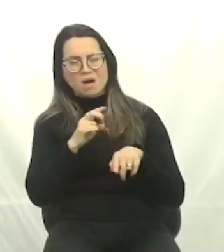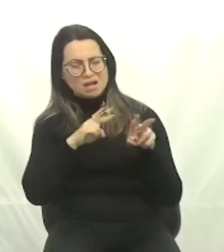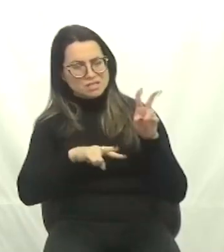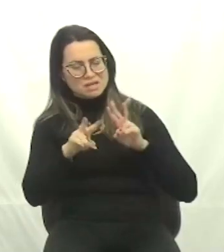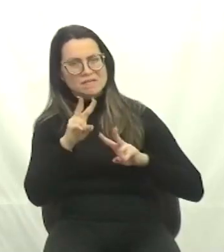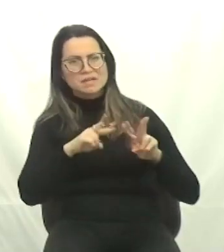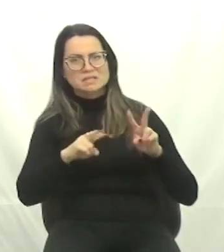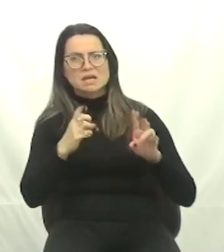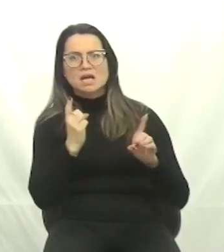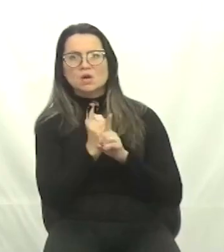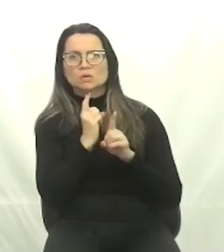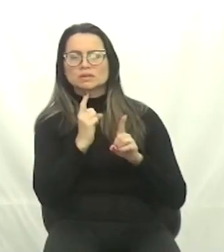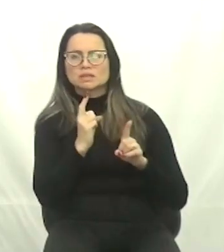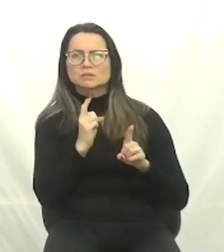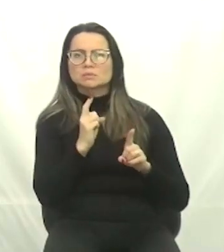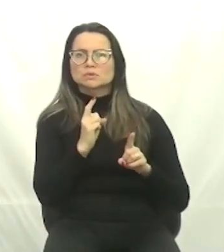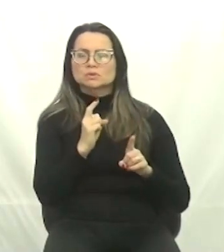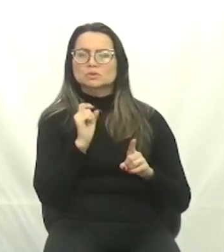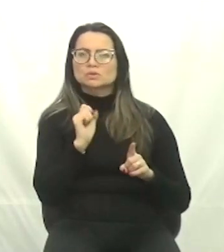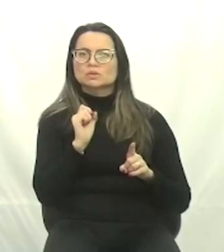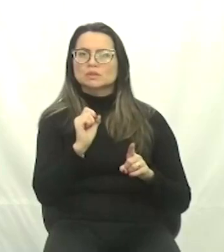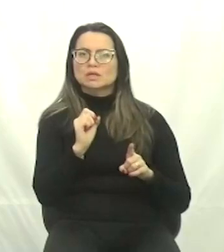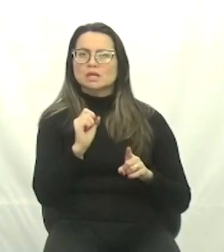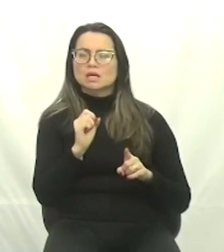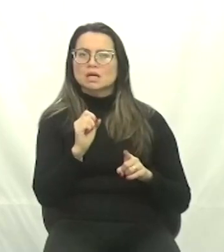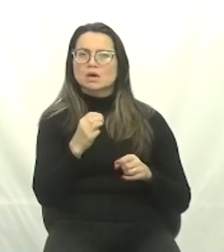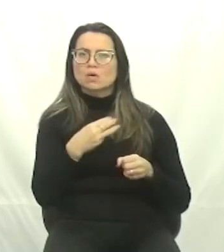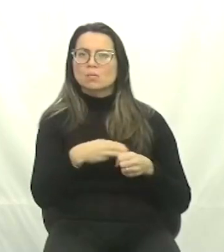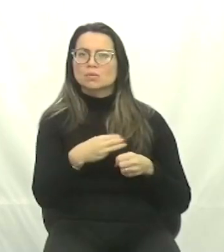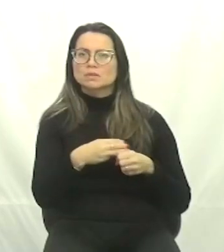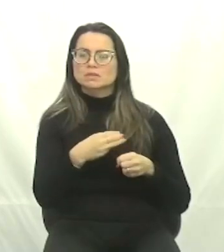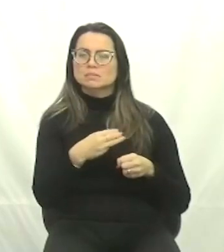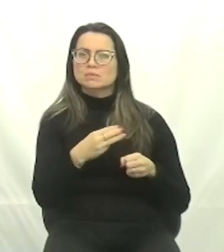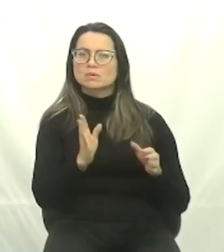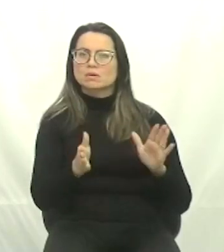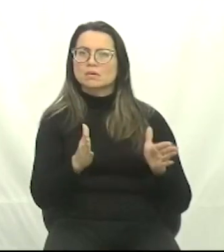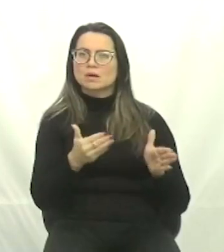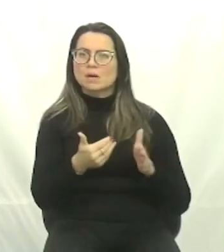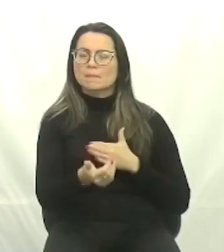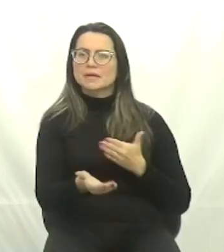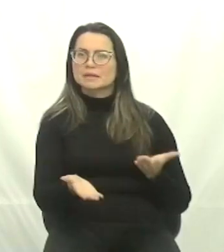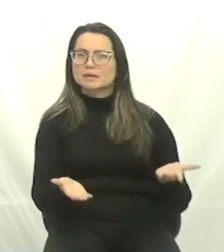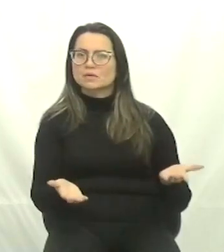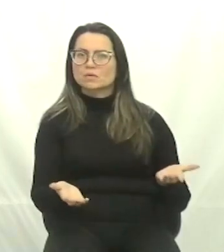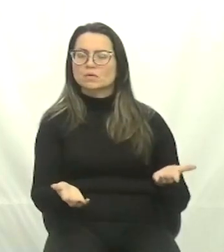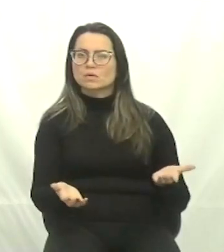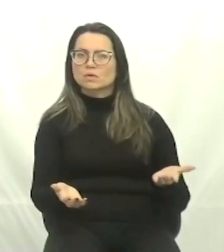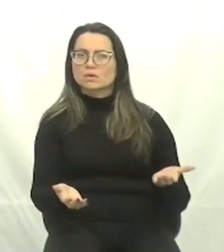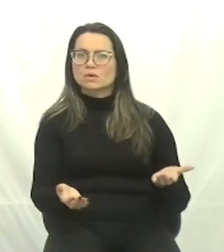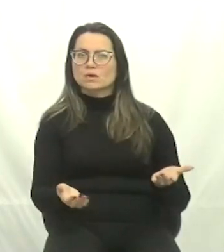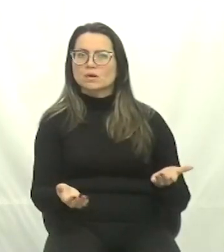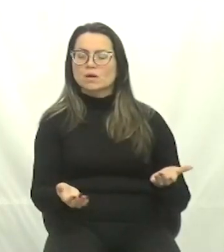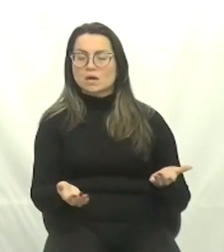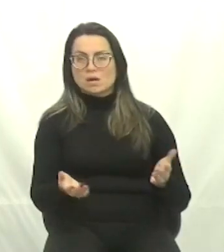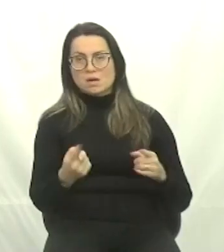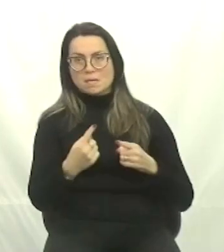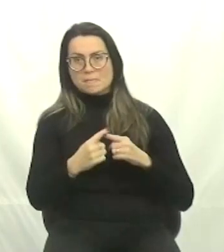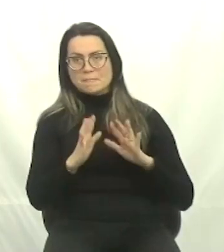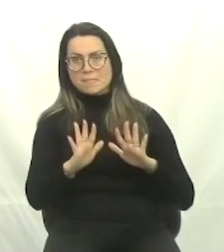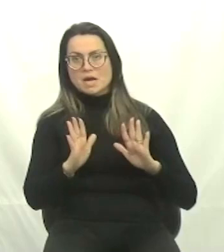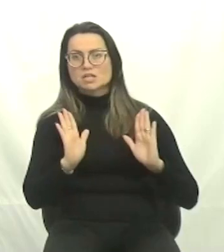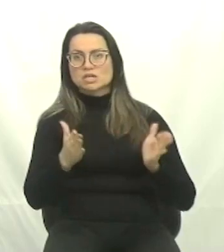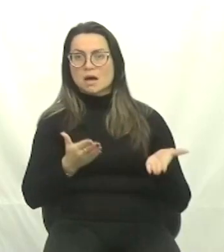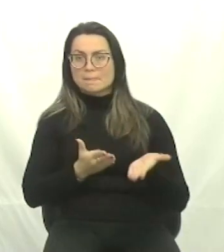essa situação de que o município tinha perdido prazo, né? Sendo que também nós aprovamos aqui